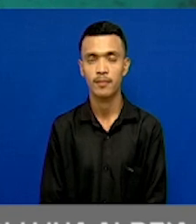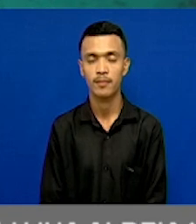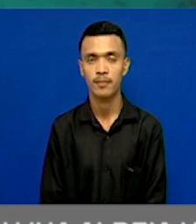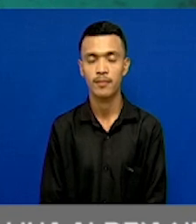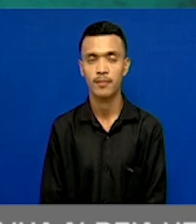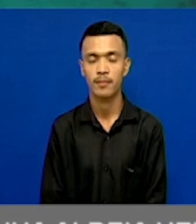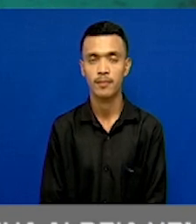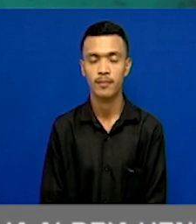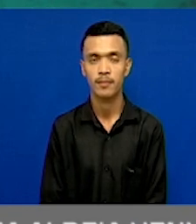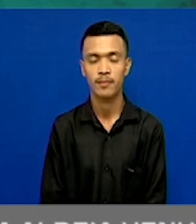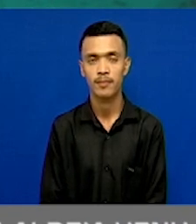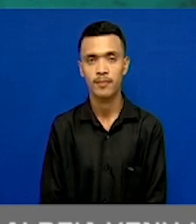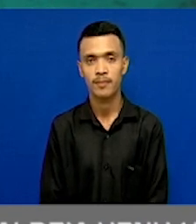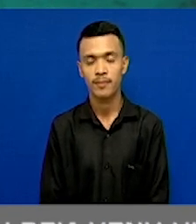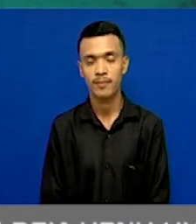ainda não